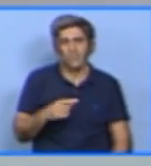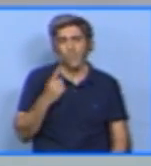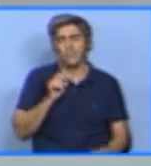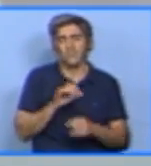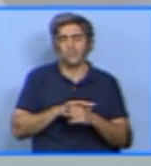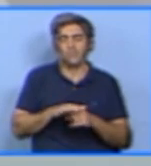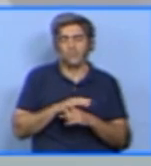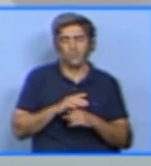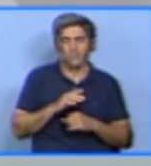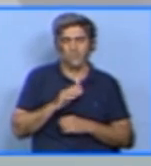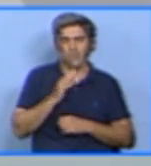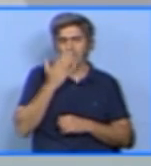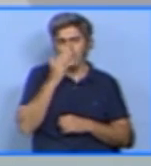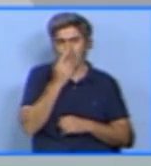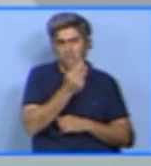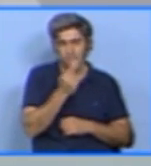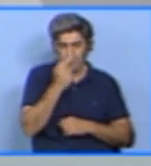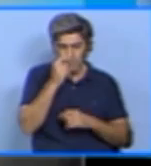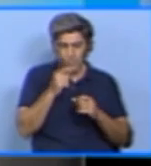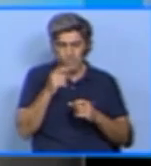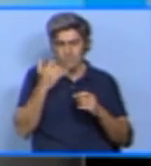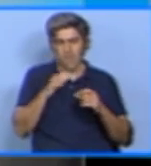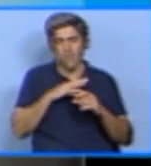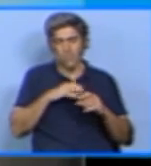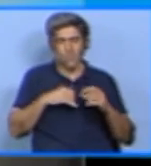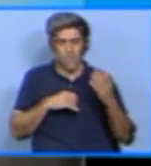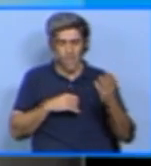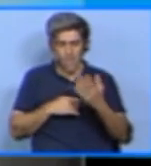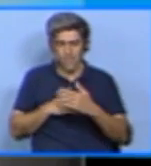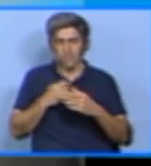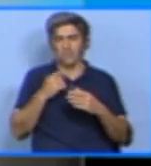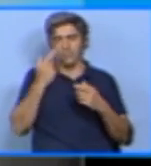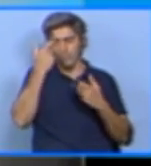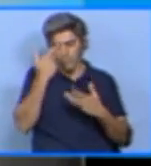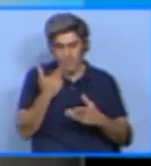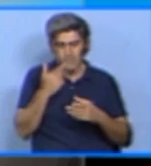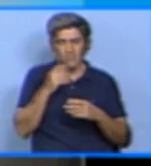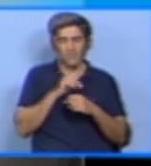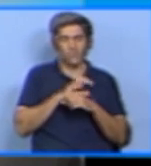é da atitude de cada pessoa diante do mal que existe no mundo. Surpresas, tragédias,